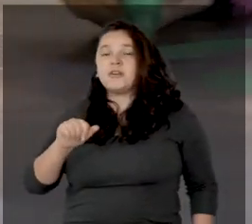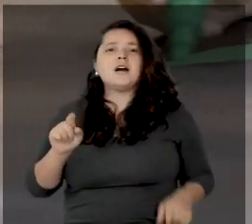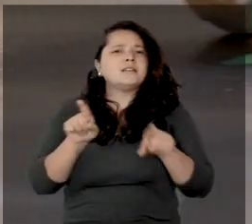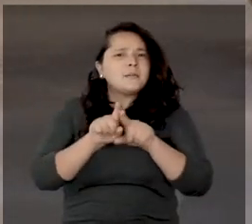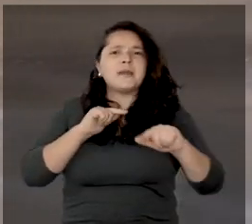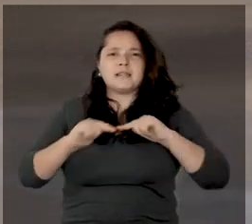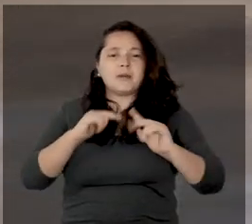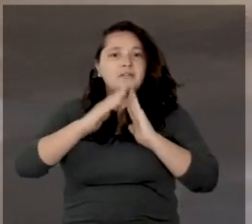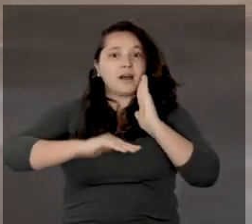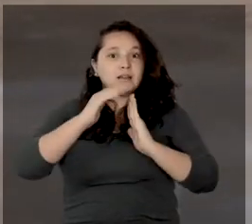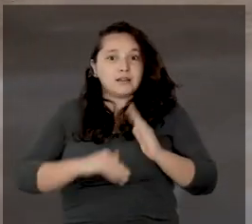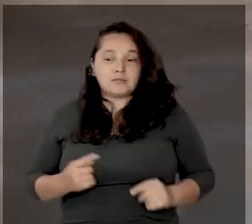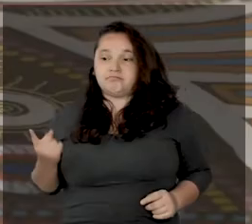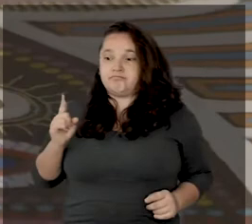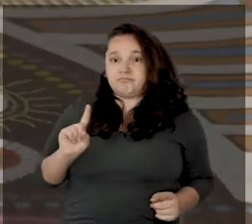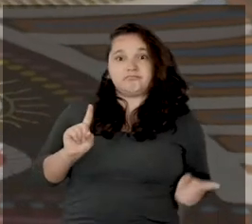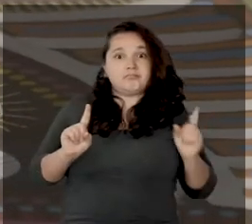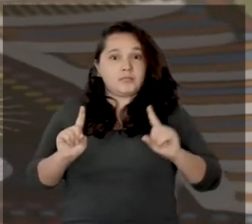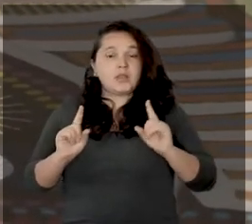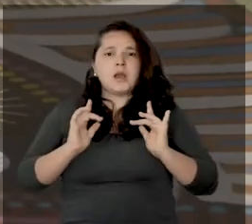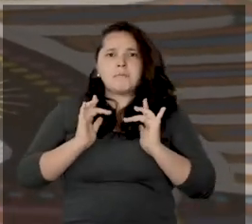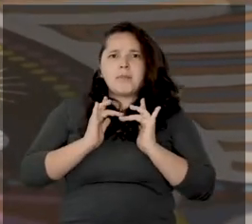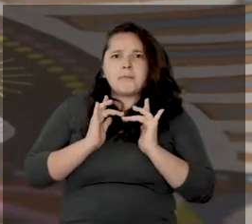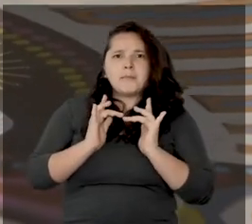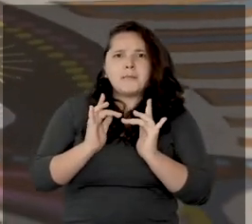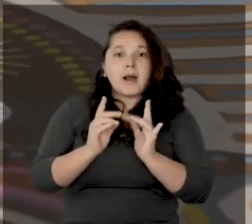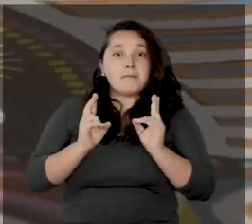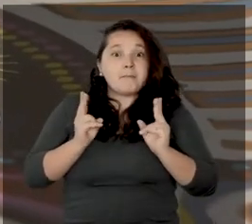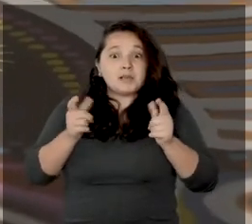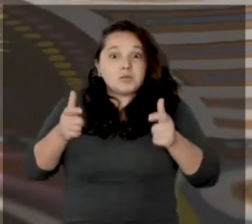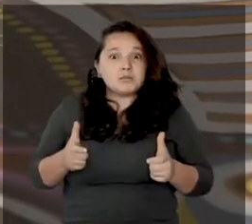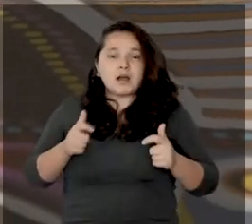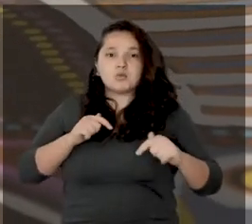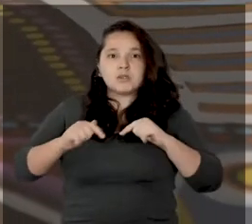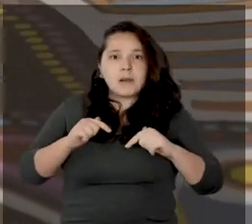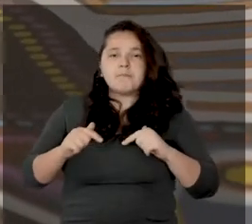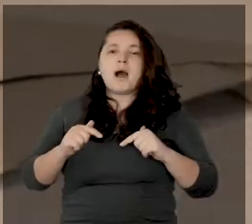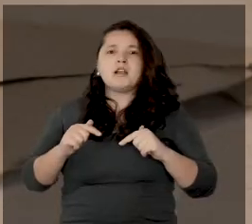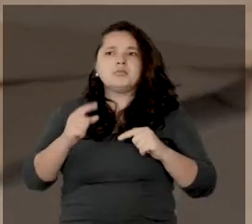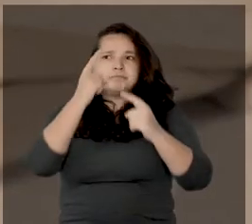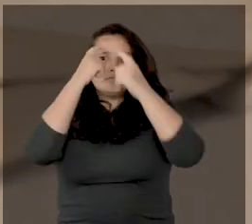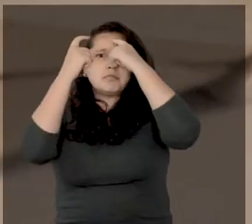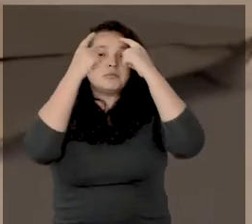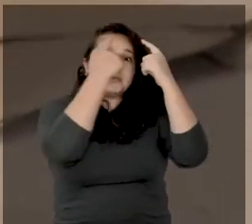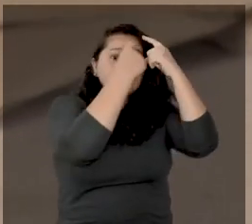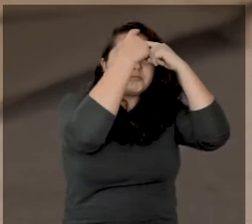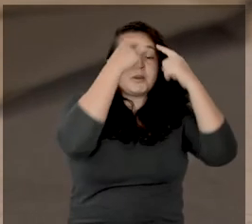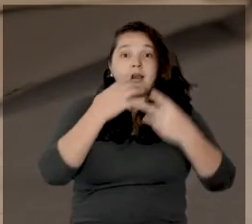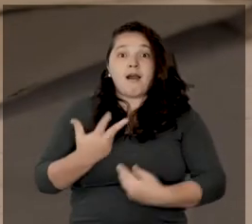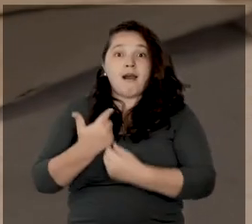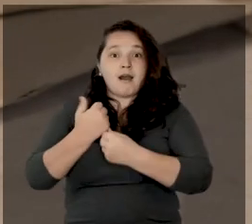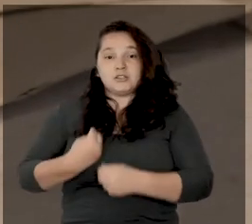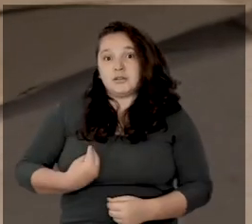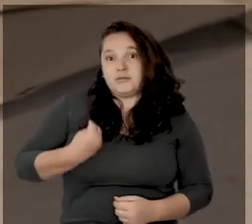proximidade entre ambos artistas, compartilhando do mesmo espaço de trabalho e de ideias semelhantes sobre arte, vida e